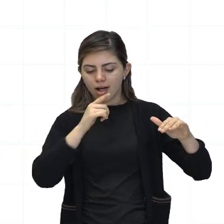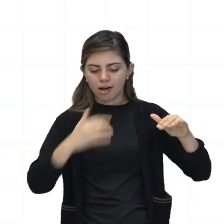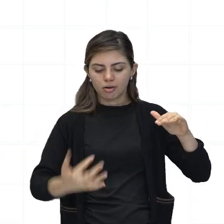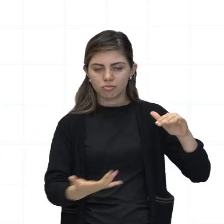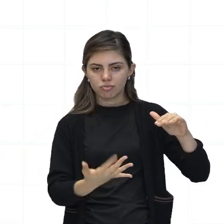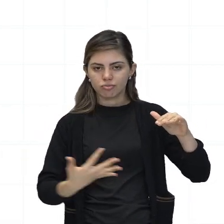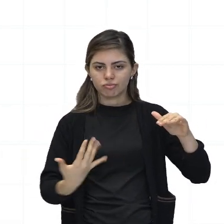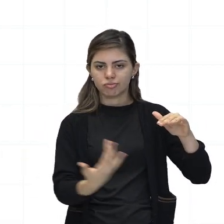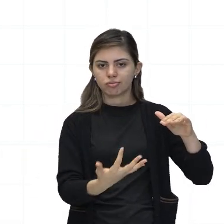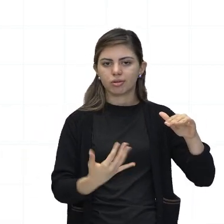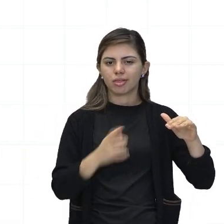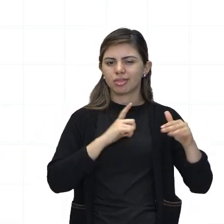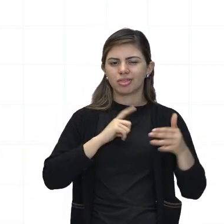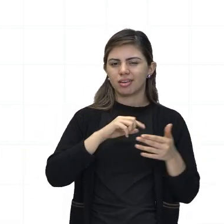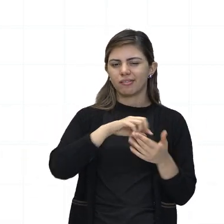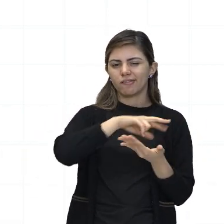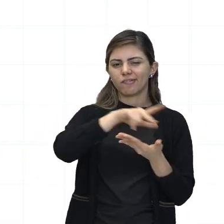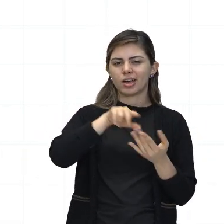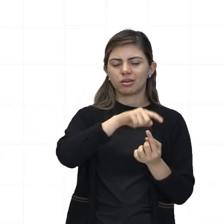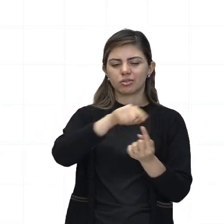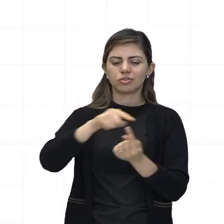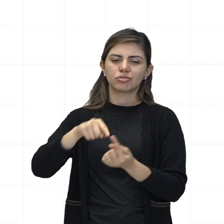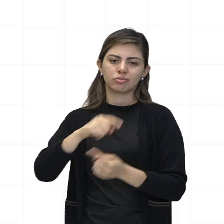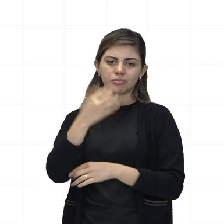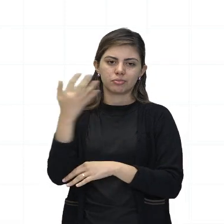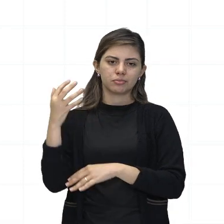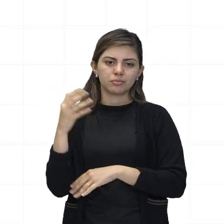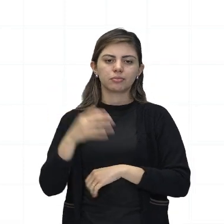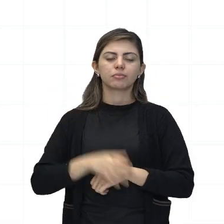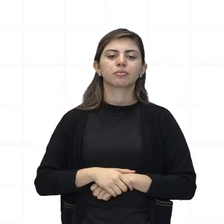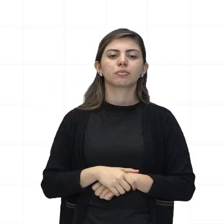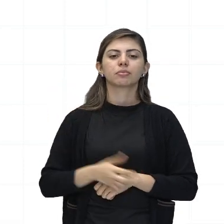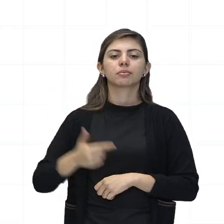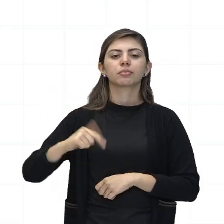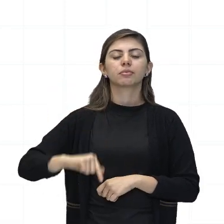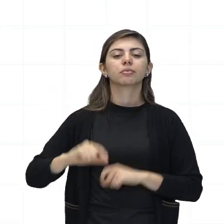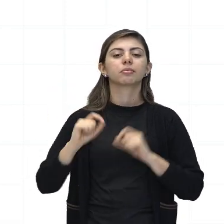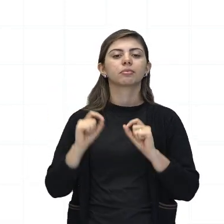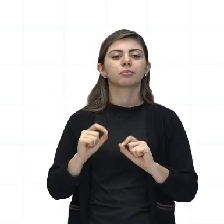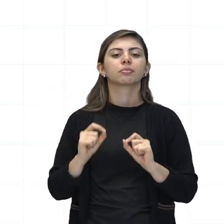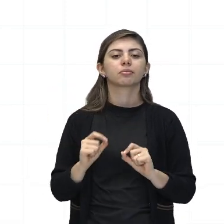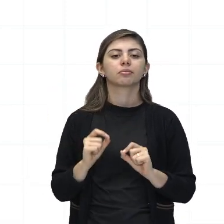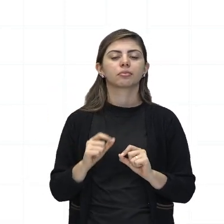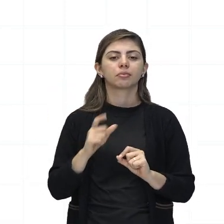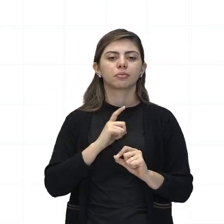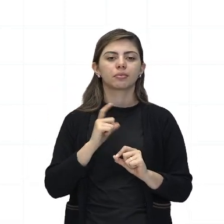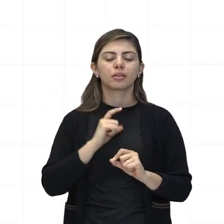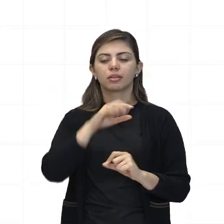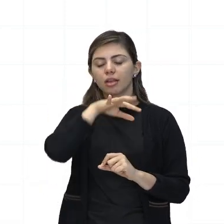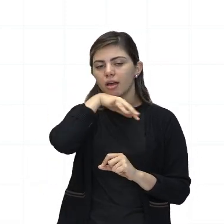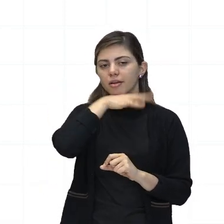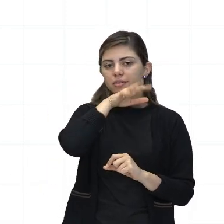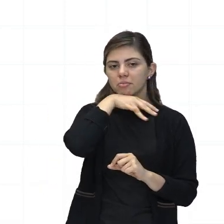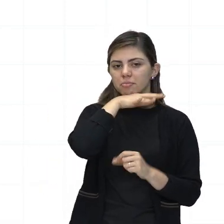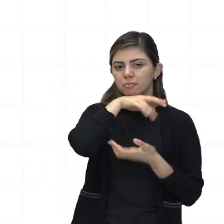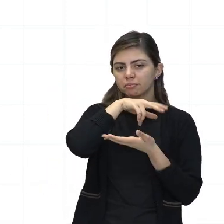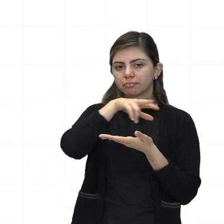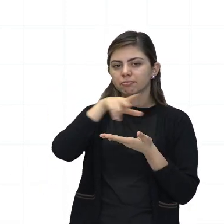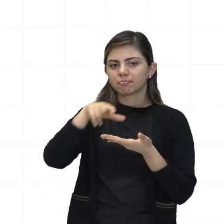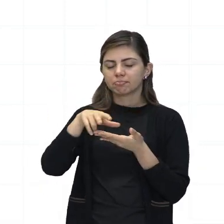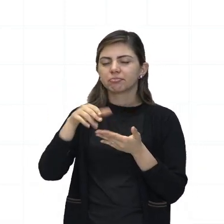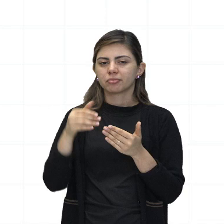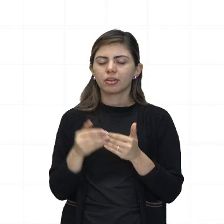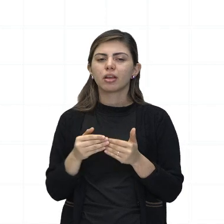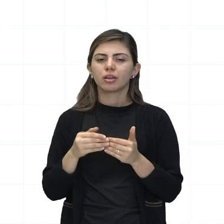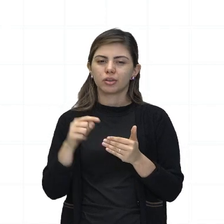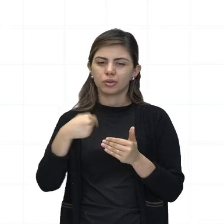gimnospermas, angiospermas e pteridófitas, e toda a evolução dos animais, tá? Como nós